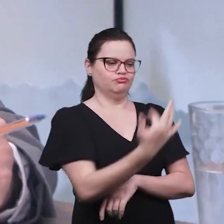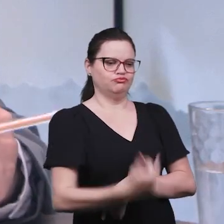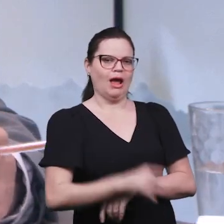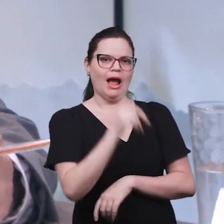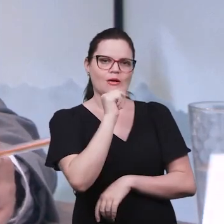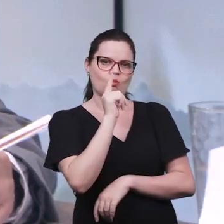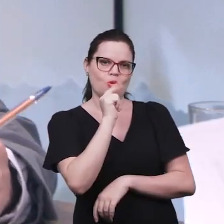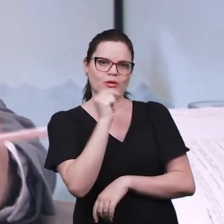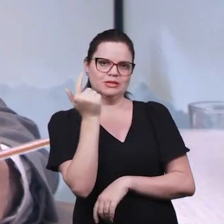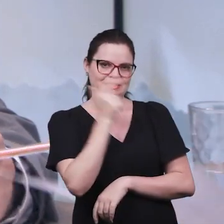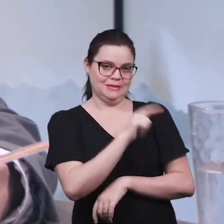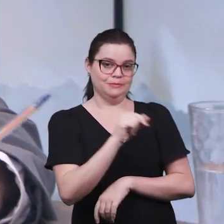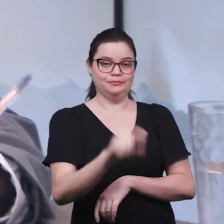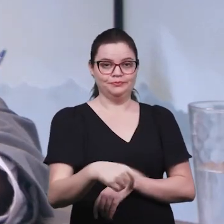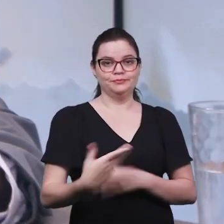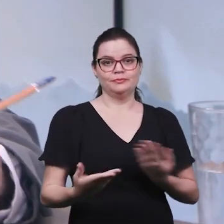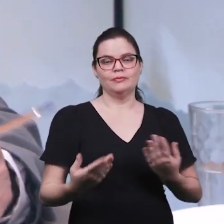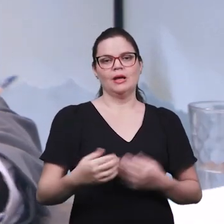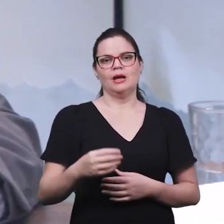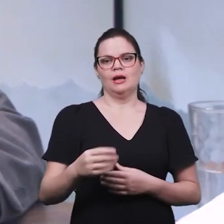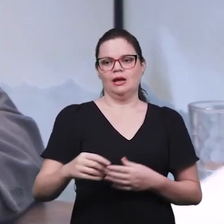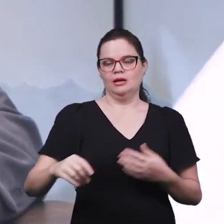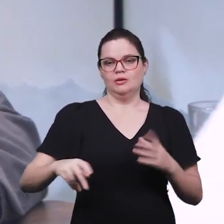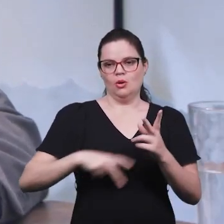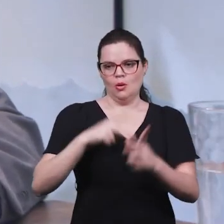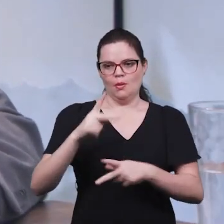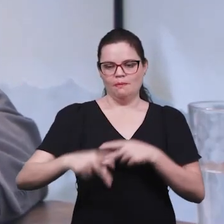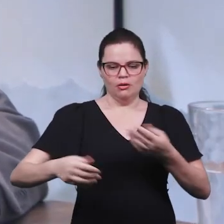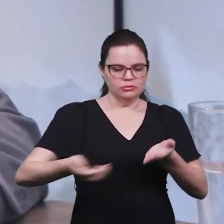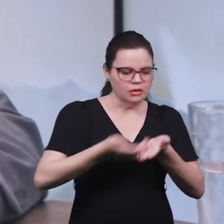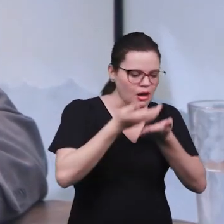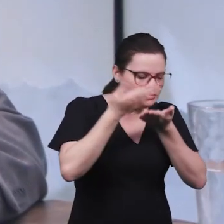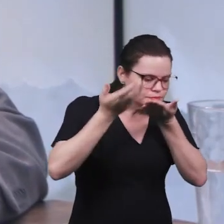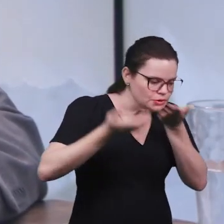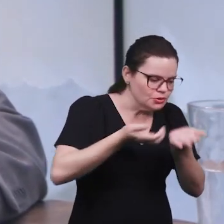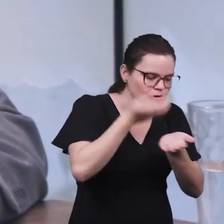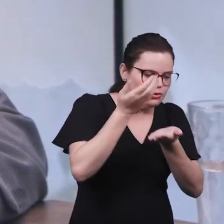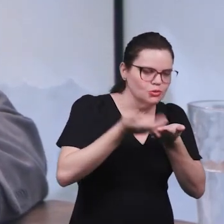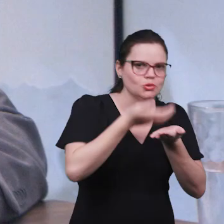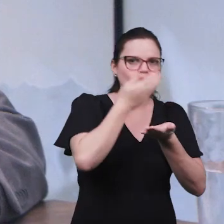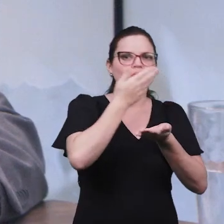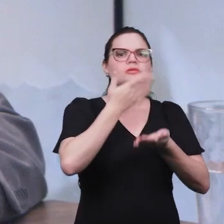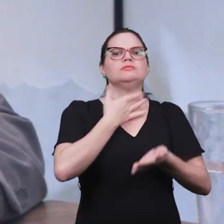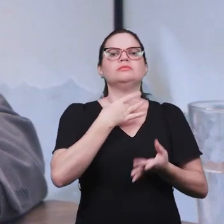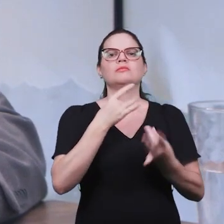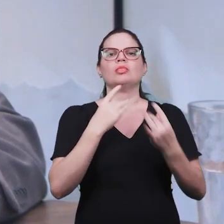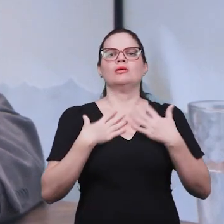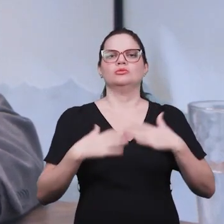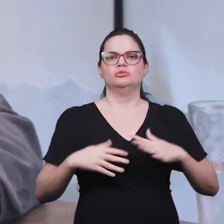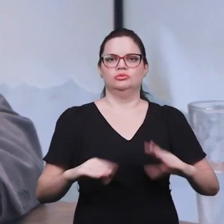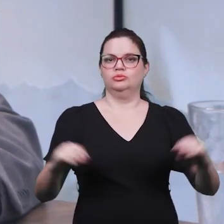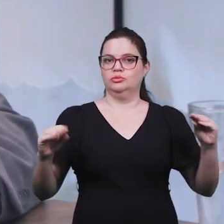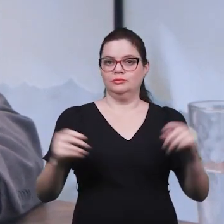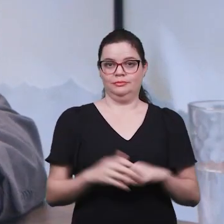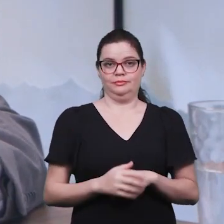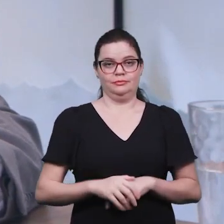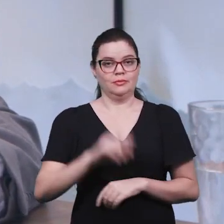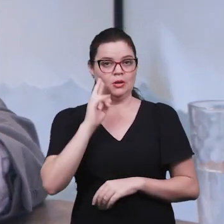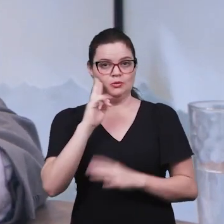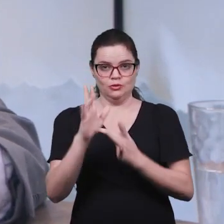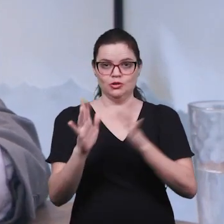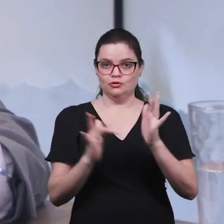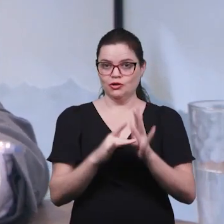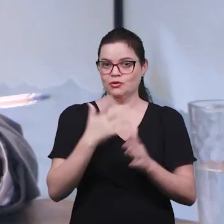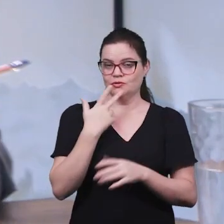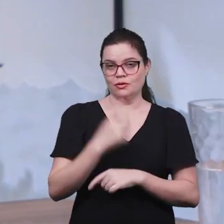povo todo, que era muita gente, descedentou-se naquela água que brotava da rocha. Então o Senhor Jesus disse assim, uma